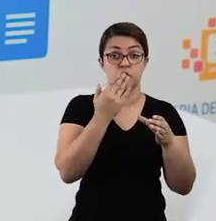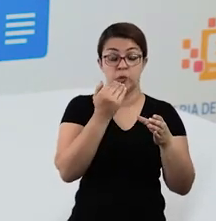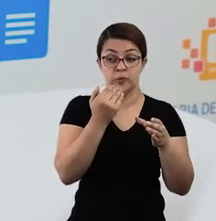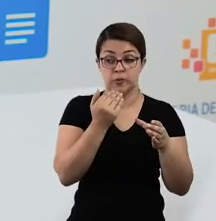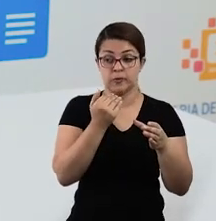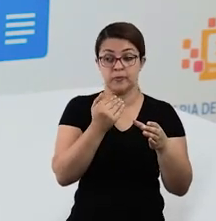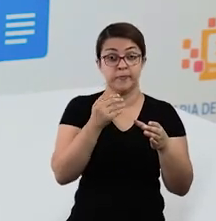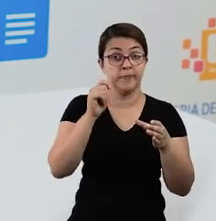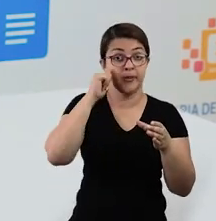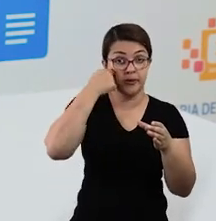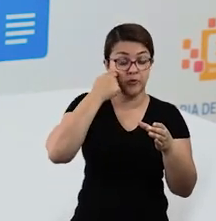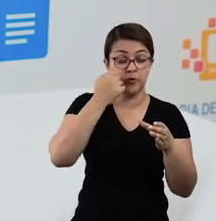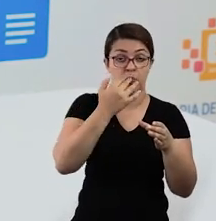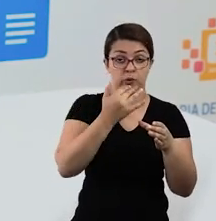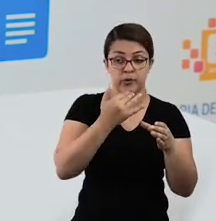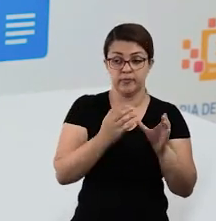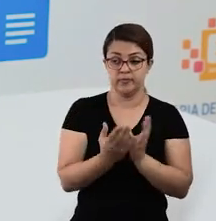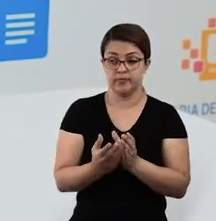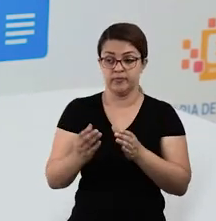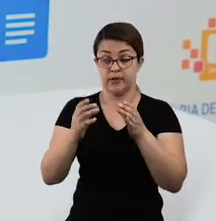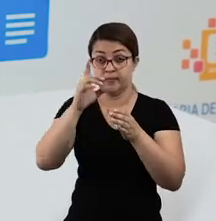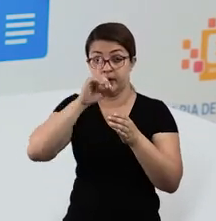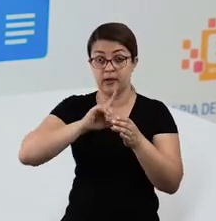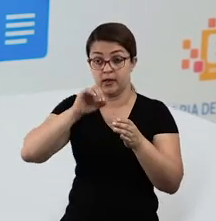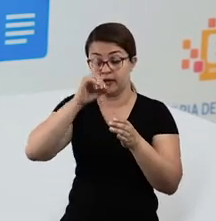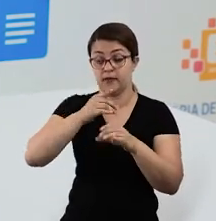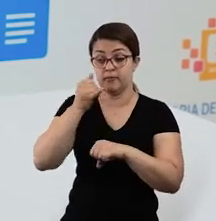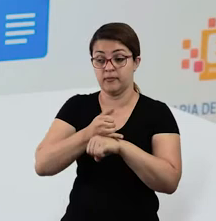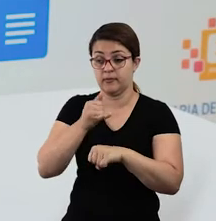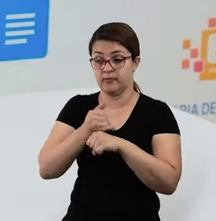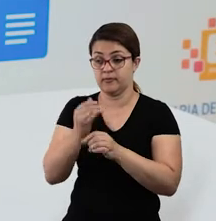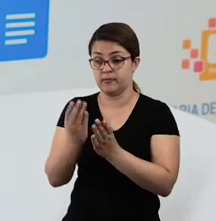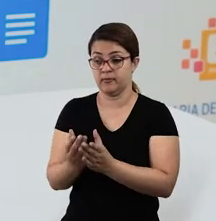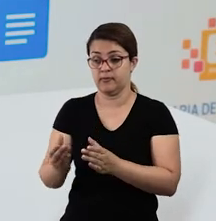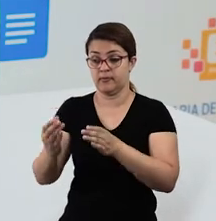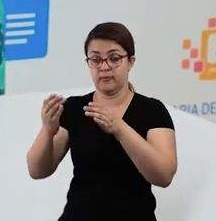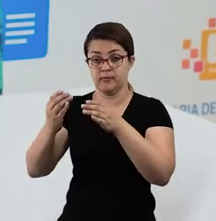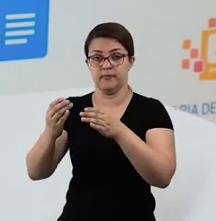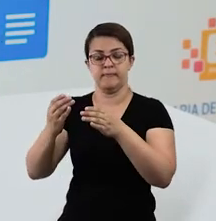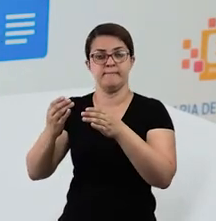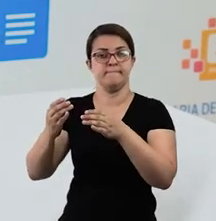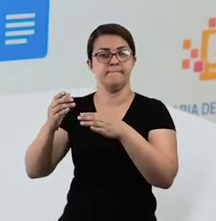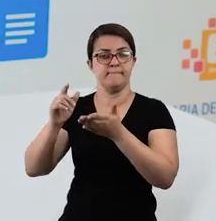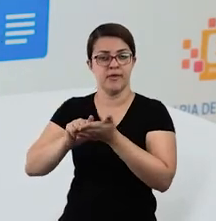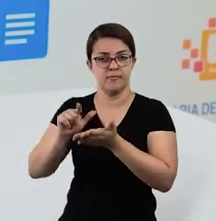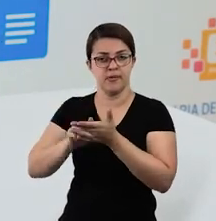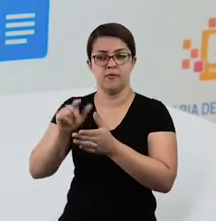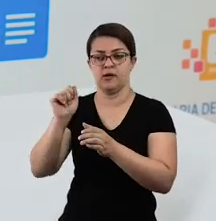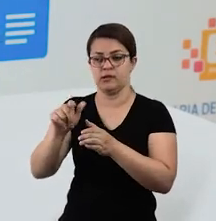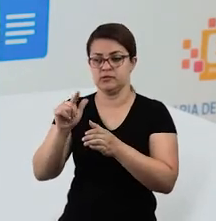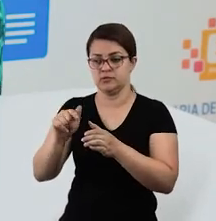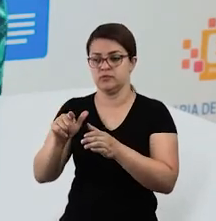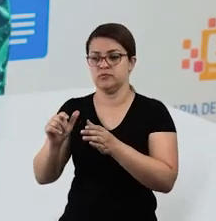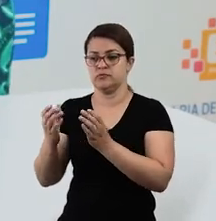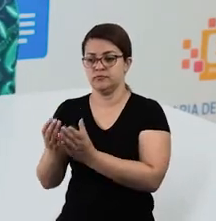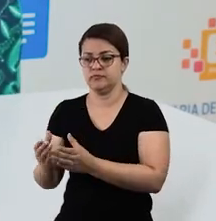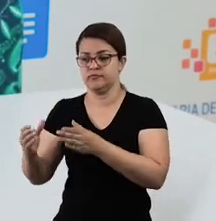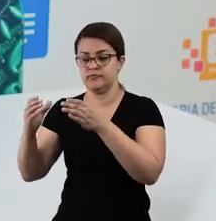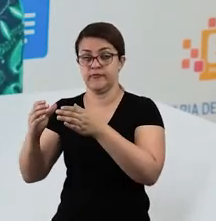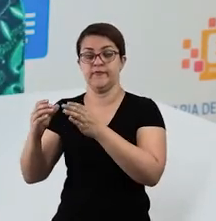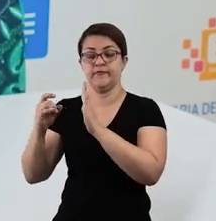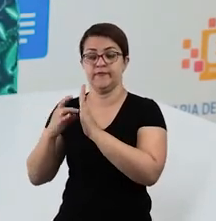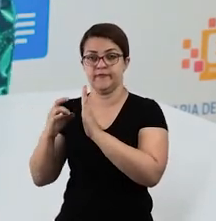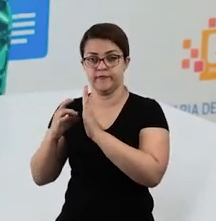orgânico, cinza ou preto. O metal, amarelo. Papel e papelão, azul. Vidro verde e plástico